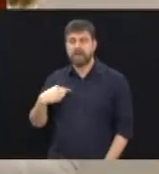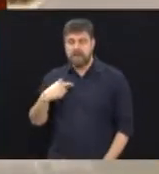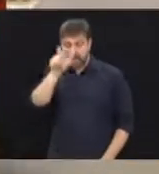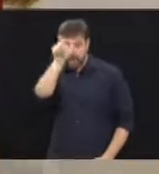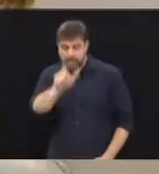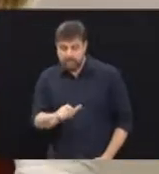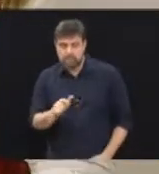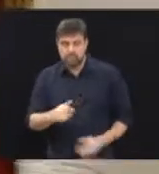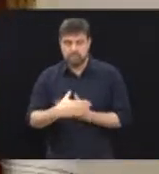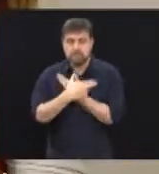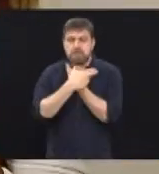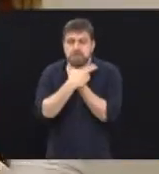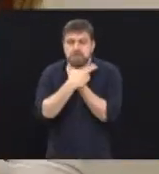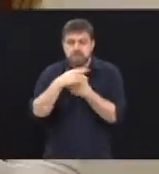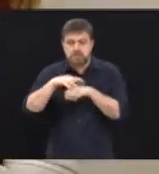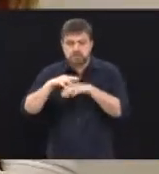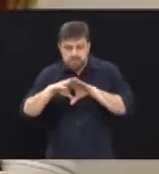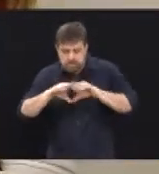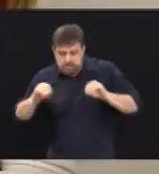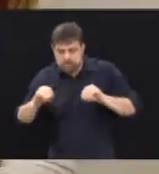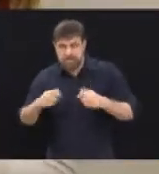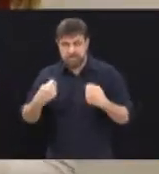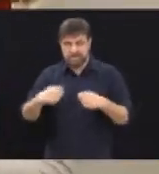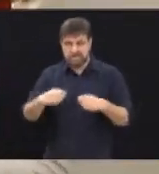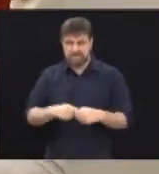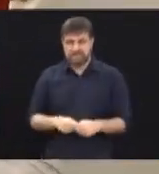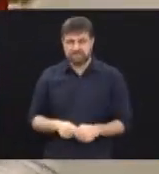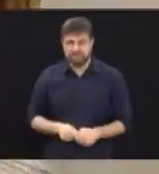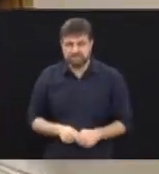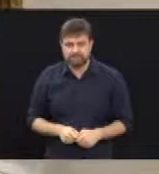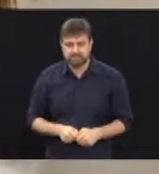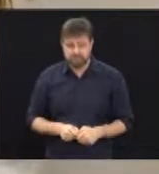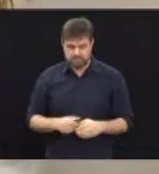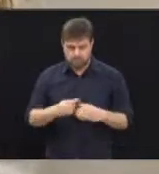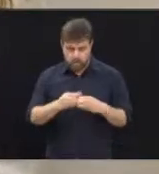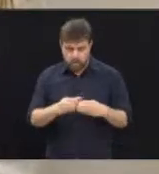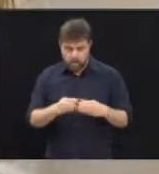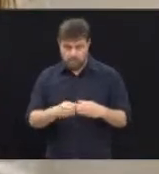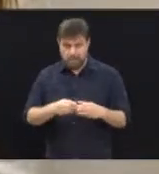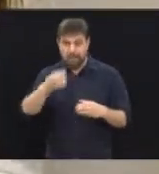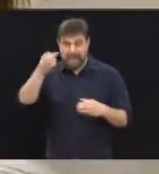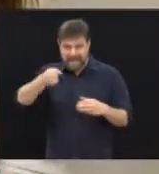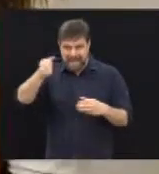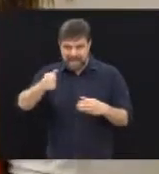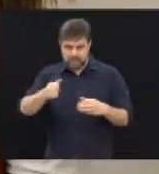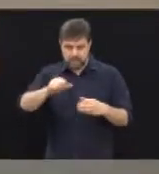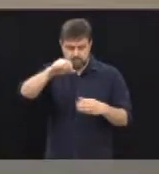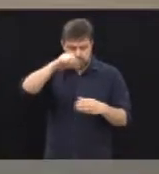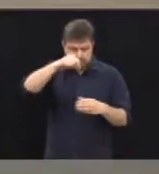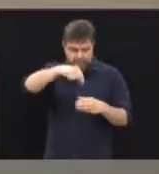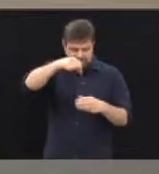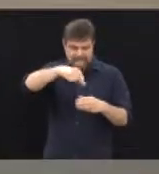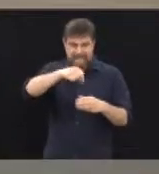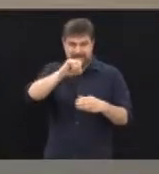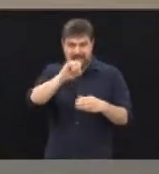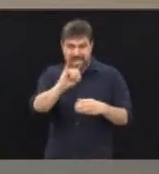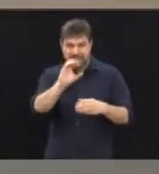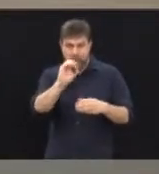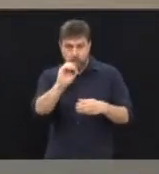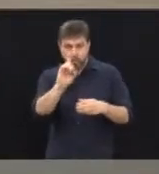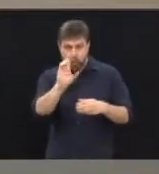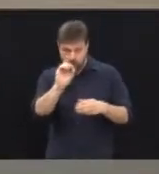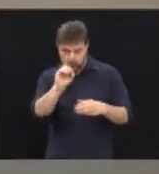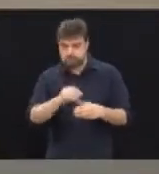equilibrar, para curar a tireoide, ela teria que tomar iodo no leite. Qual é a verdade disso? Então, no interior